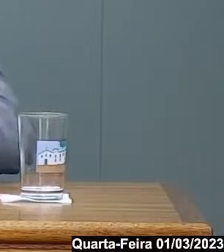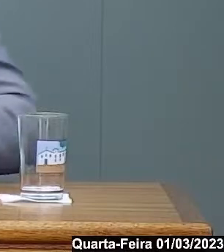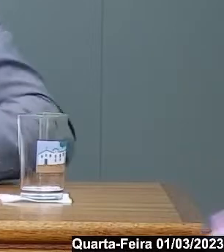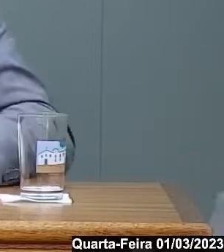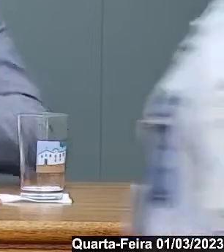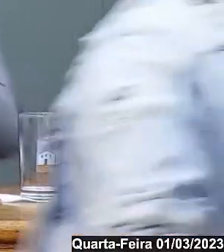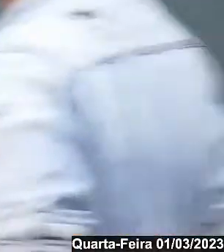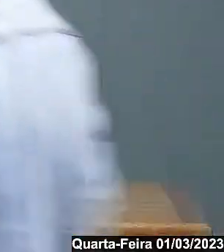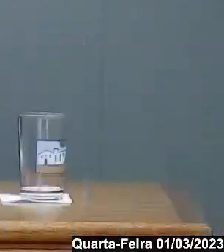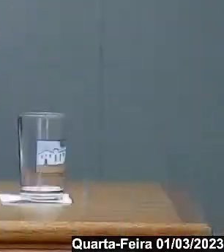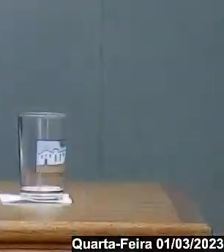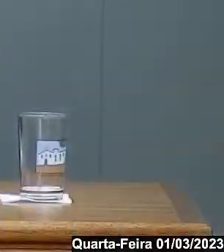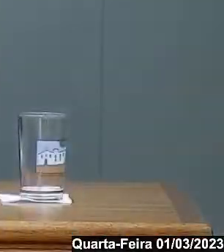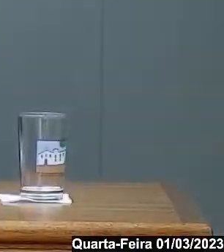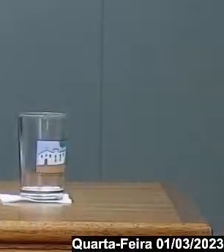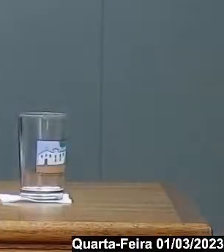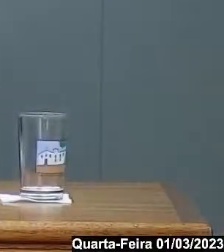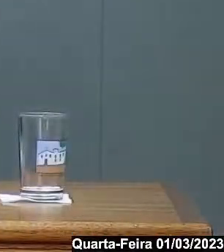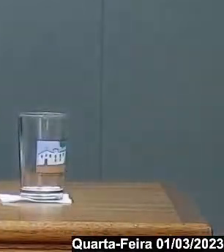Próximo inscrito.